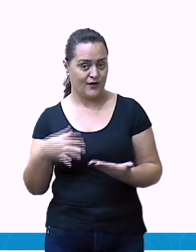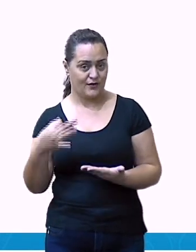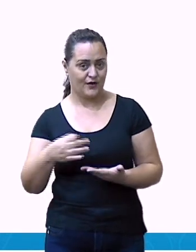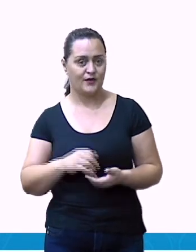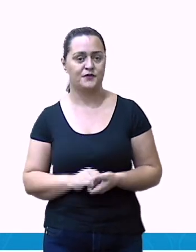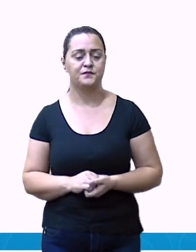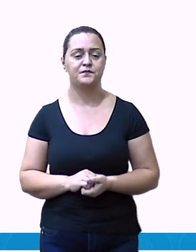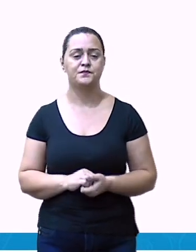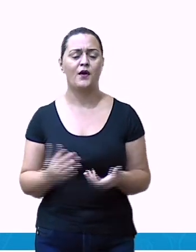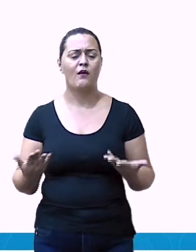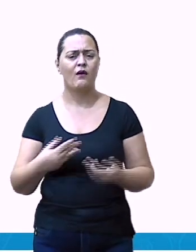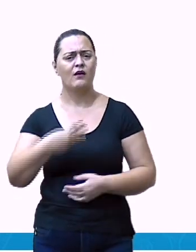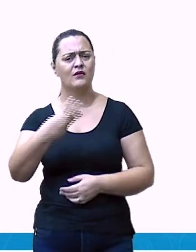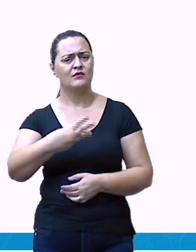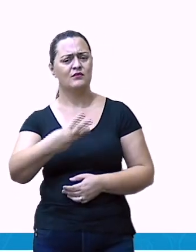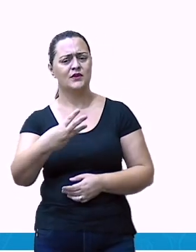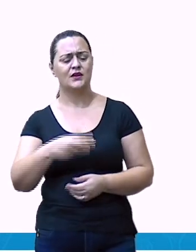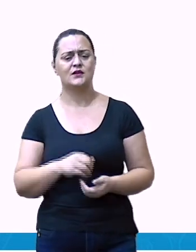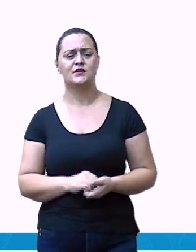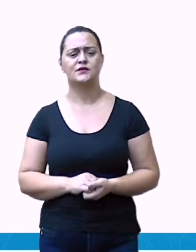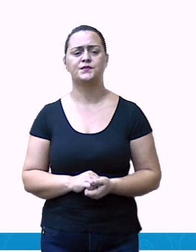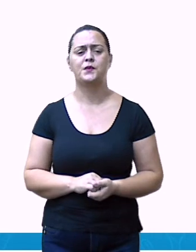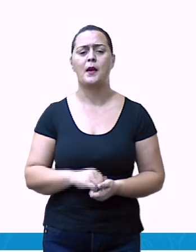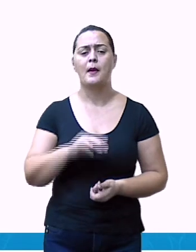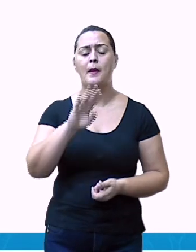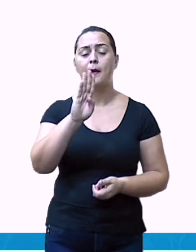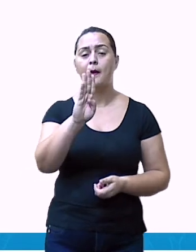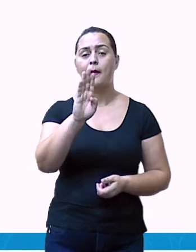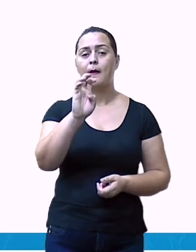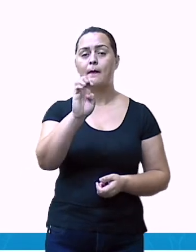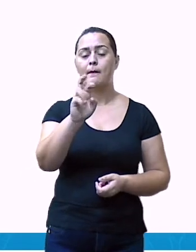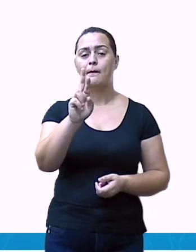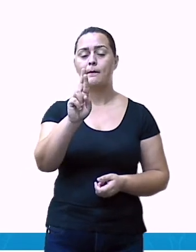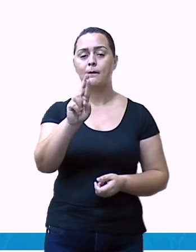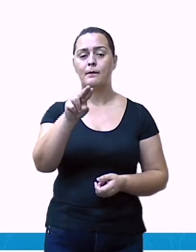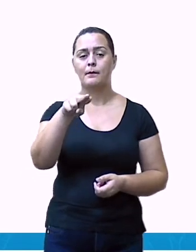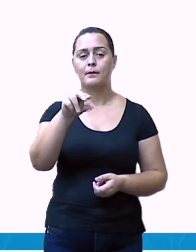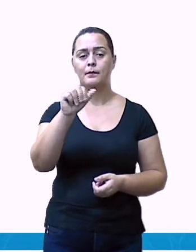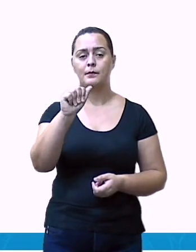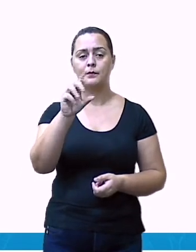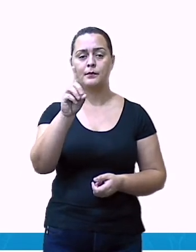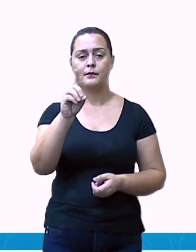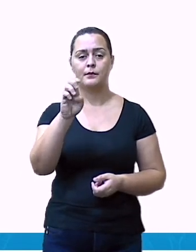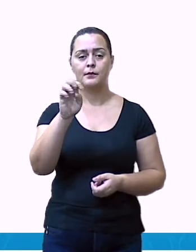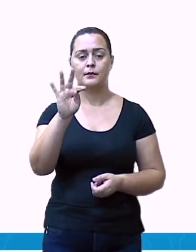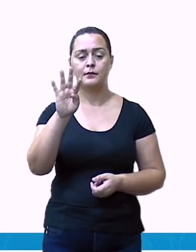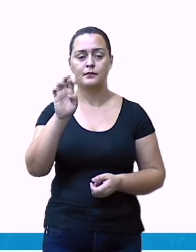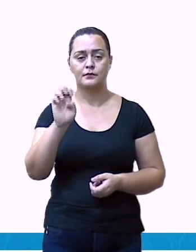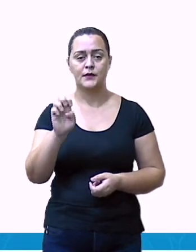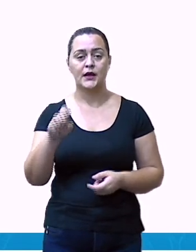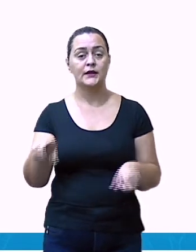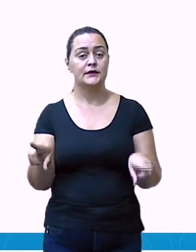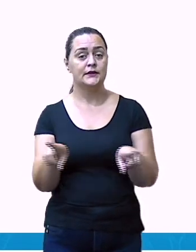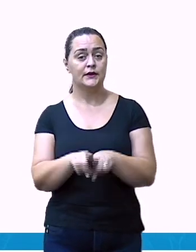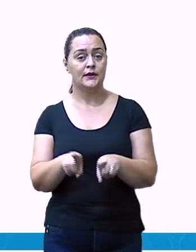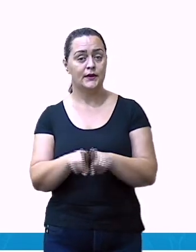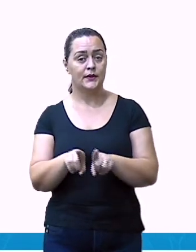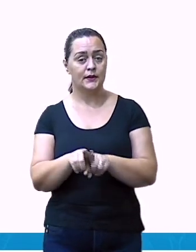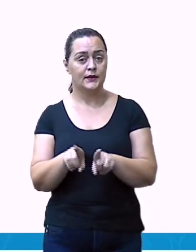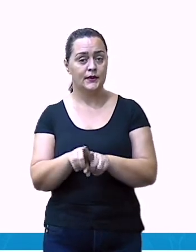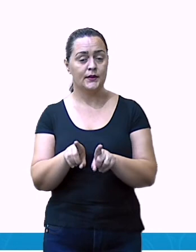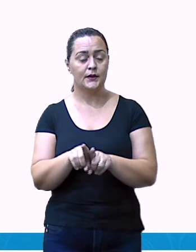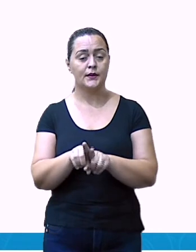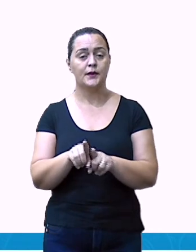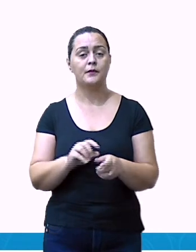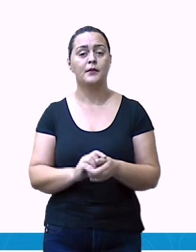Bernadette também adicionou seus pontos dos exercícios e obteve 7,8 pontos. Vamos